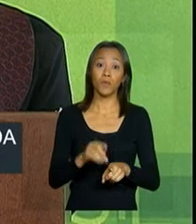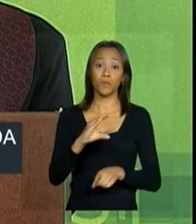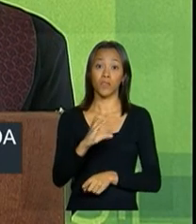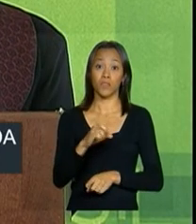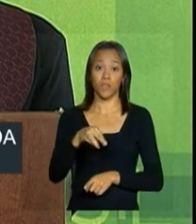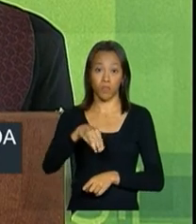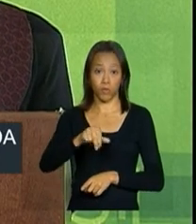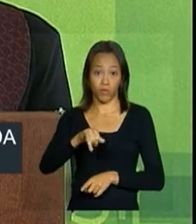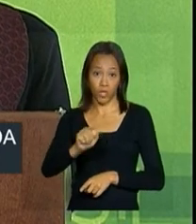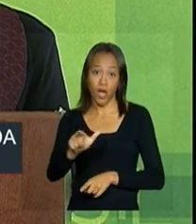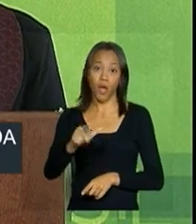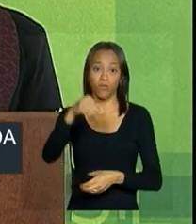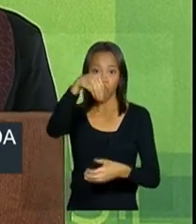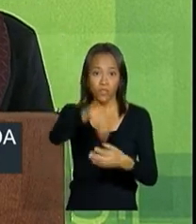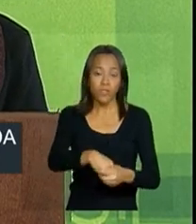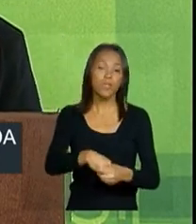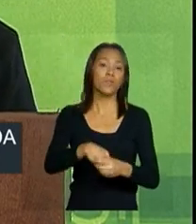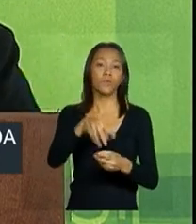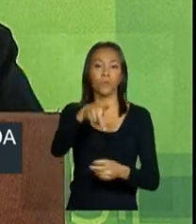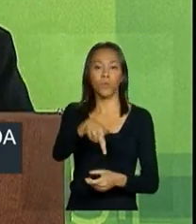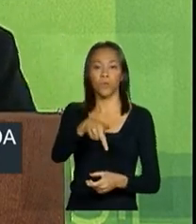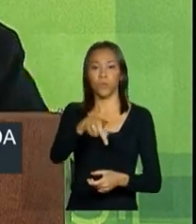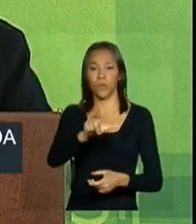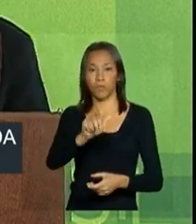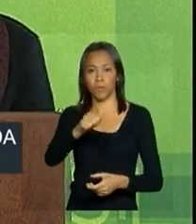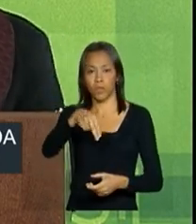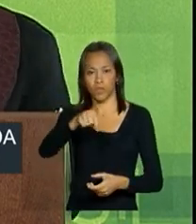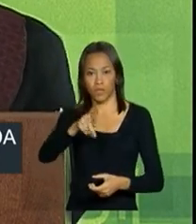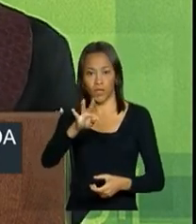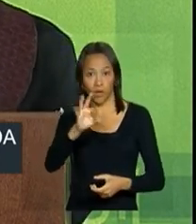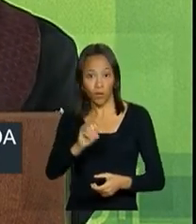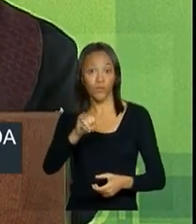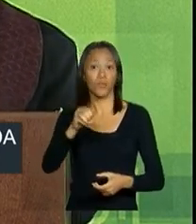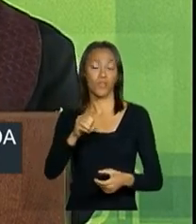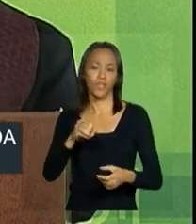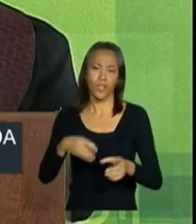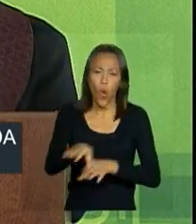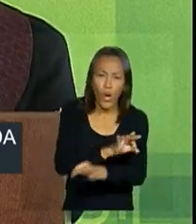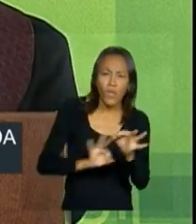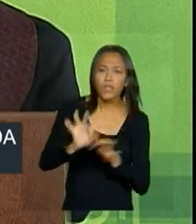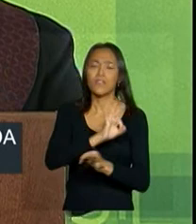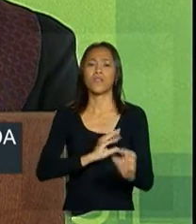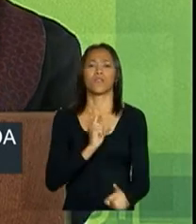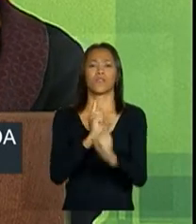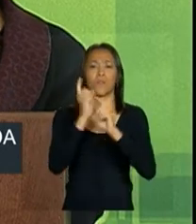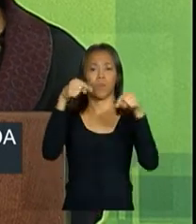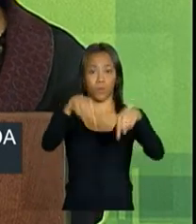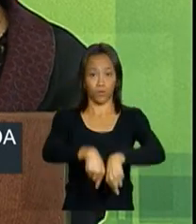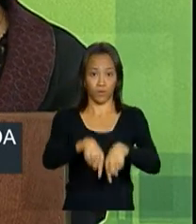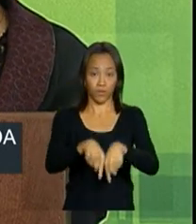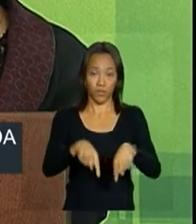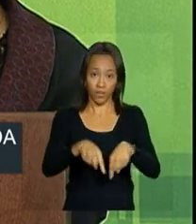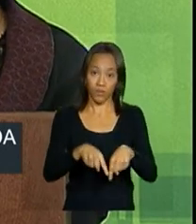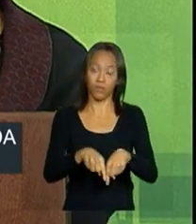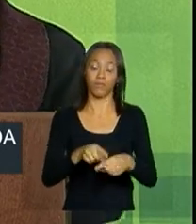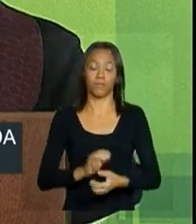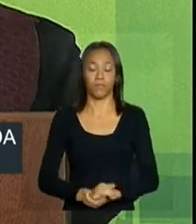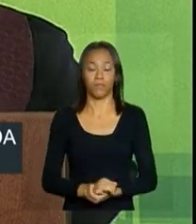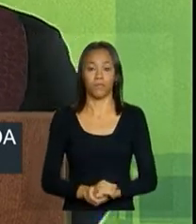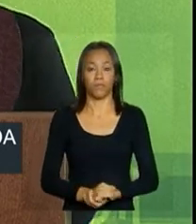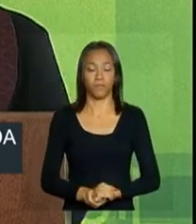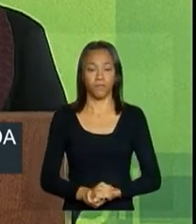Planalto que contribuíram para a grandeza deste evento tal como ele